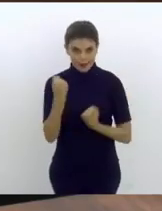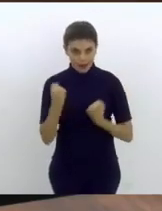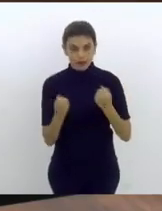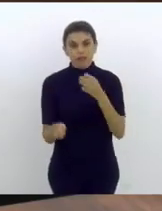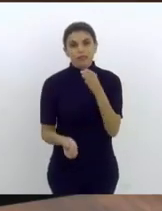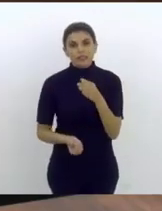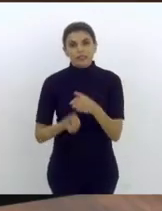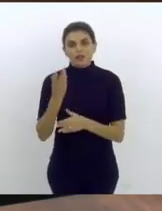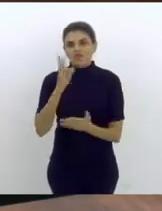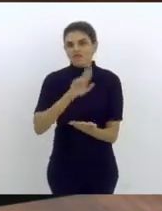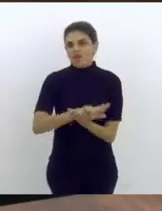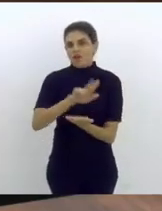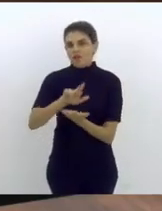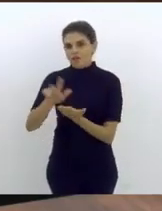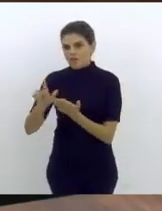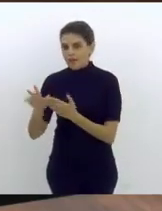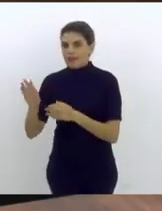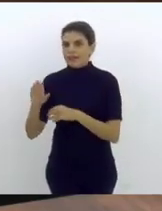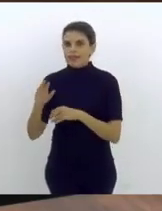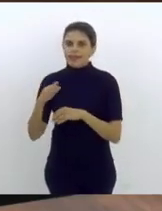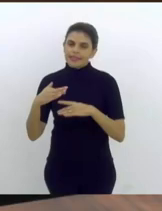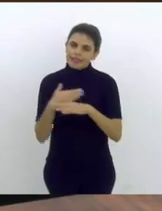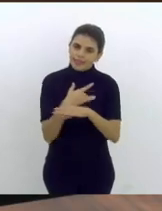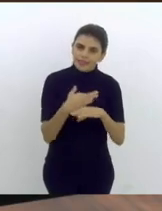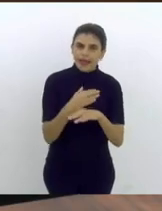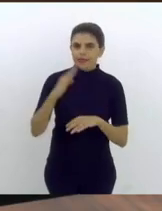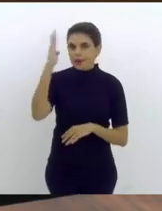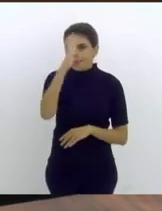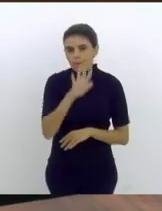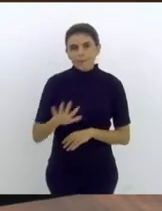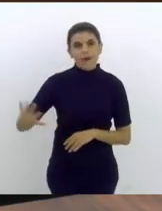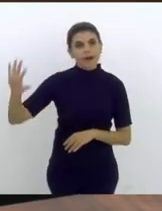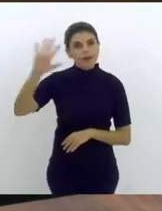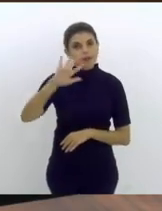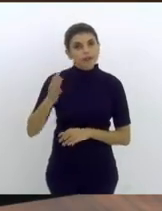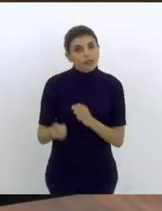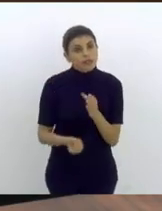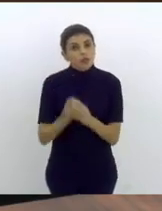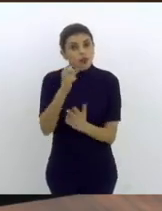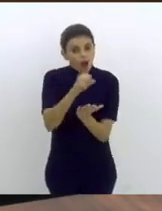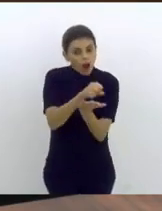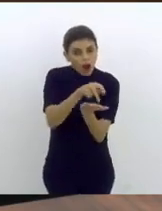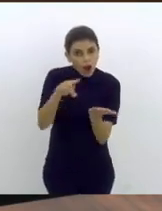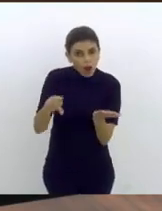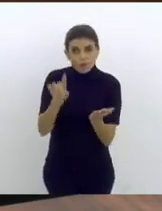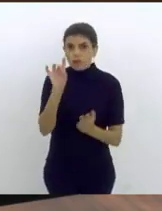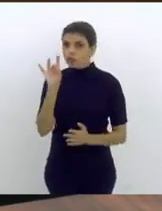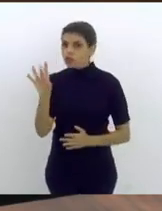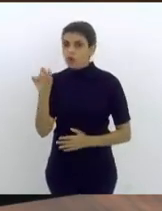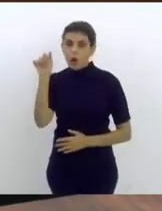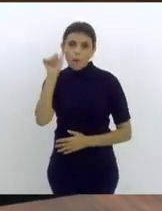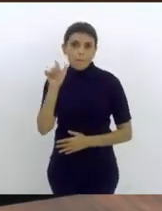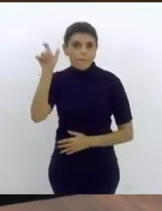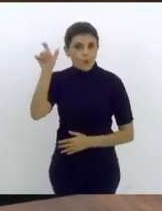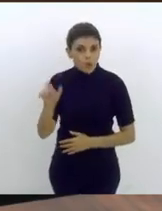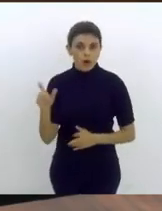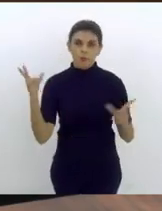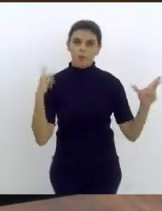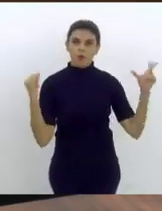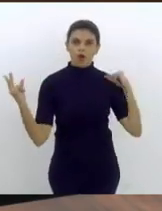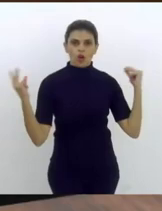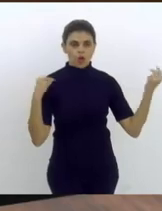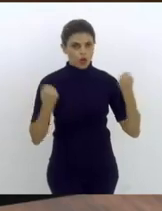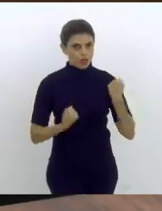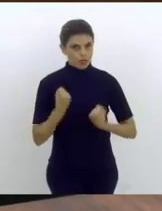criadas em várias cidades brasileiras aplicativos onde só passageiras e motoristas